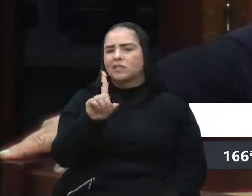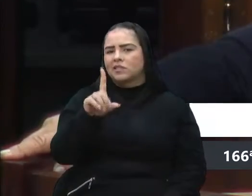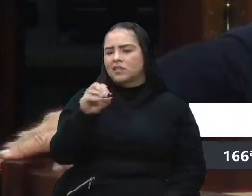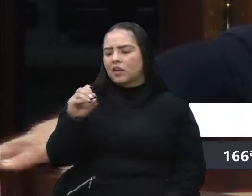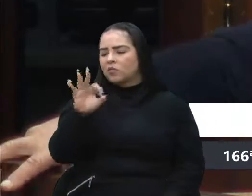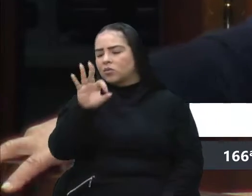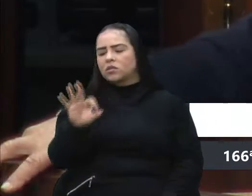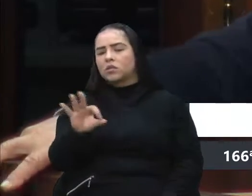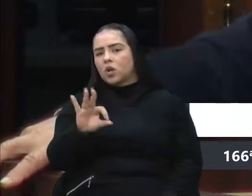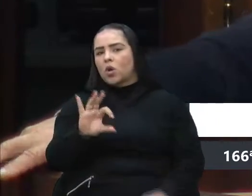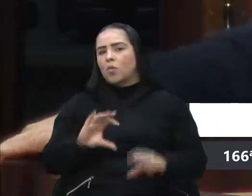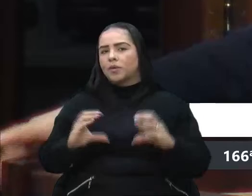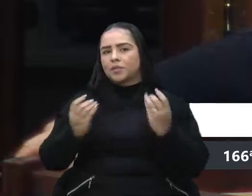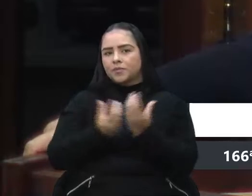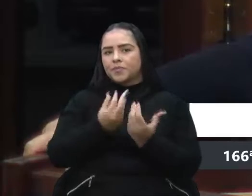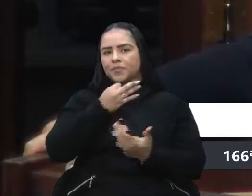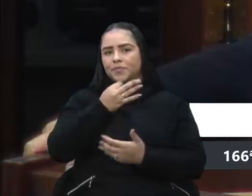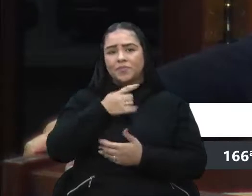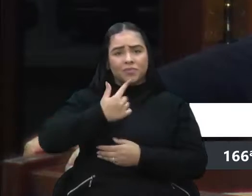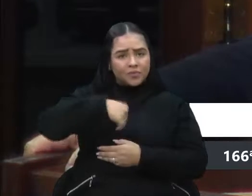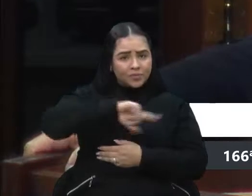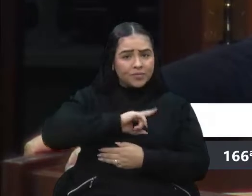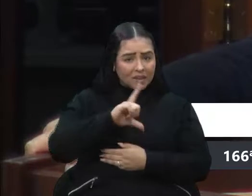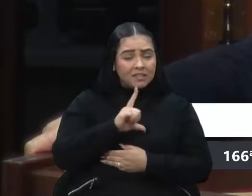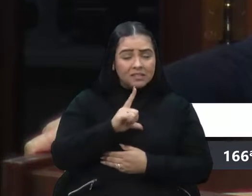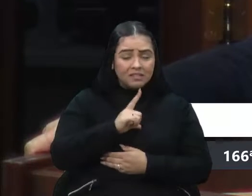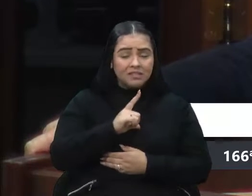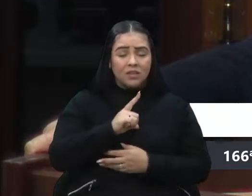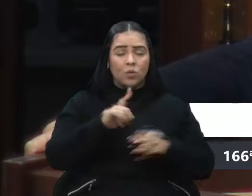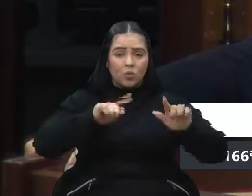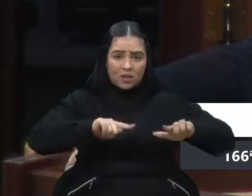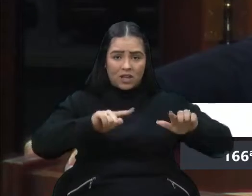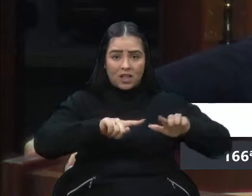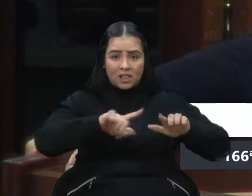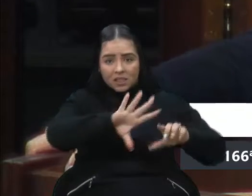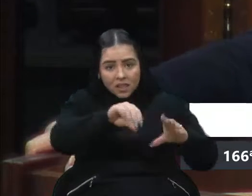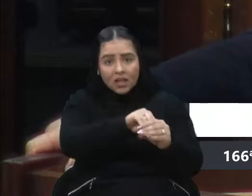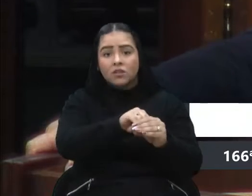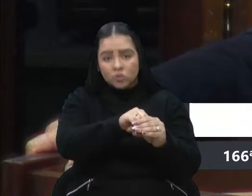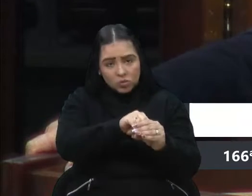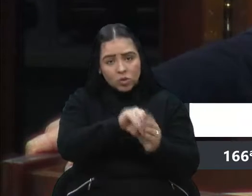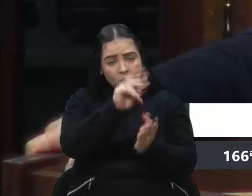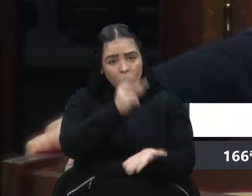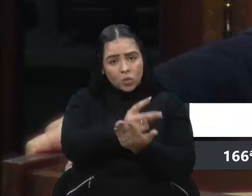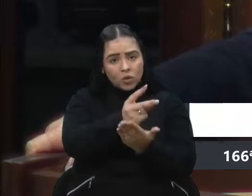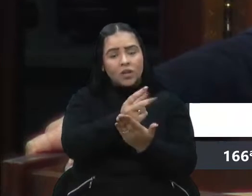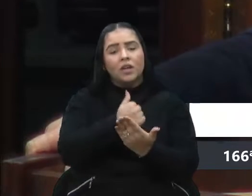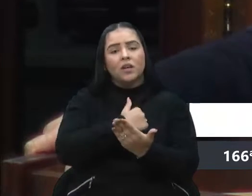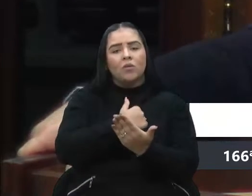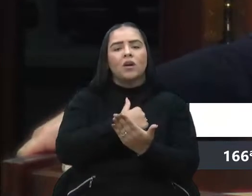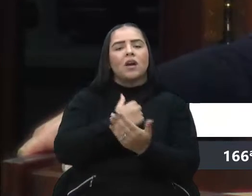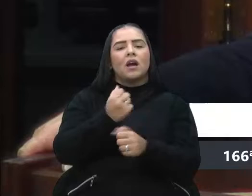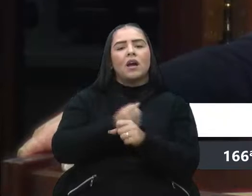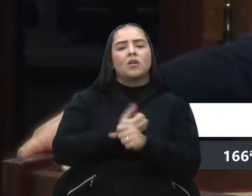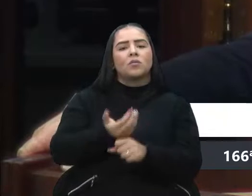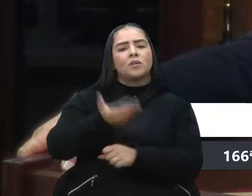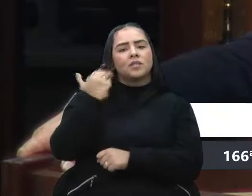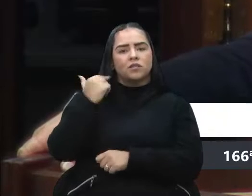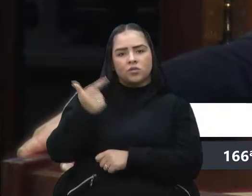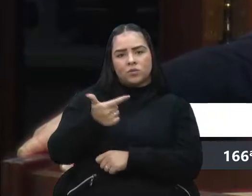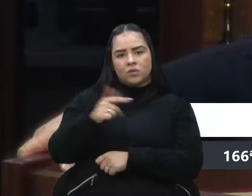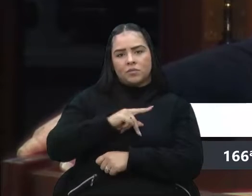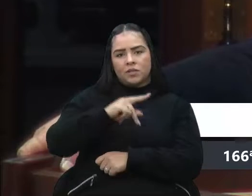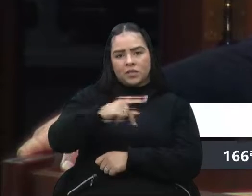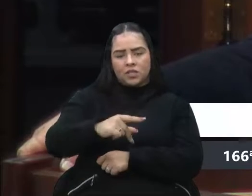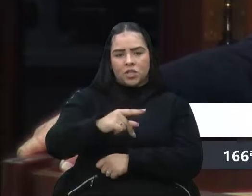comunidade caxiense, tínhamos uma cadeira lá dentro e ainda temos. Eu fui no ano passado vice-presidente da Festa da Uva, e